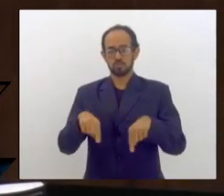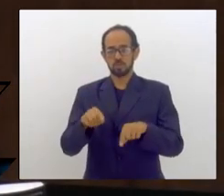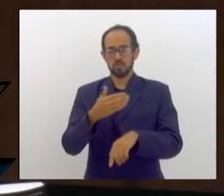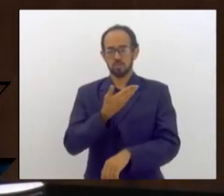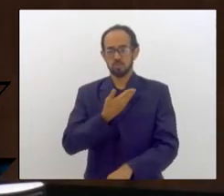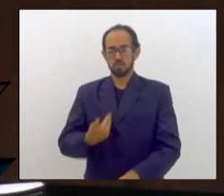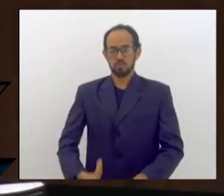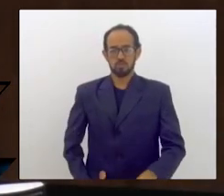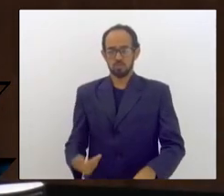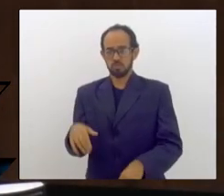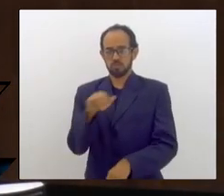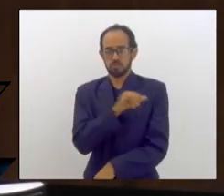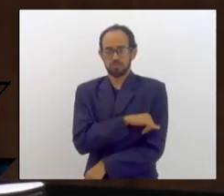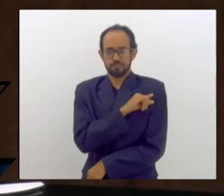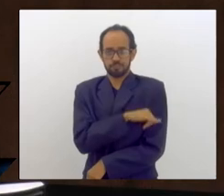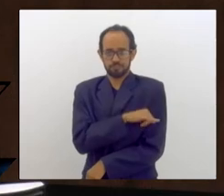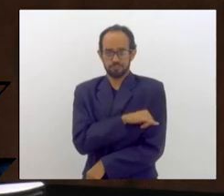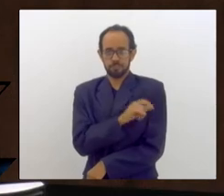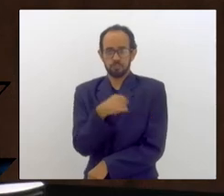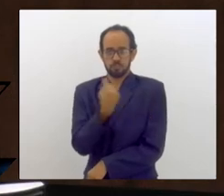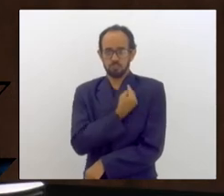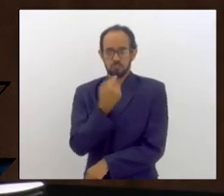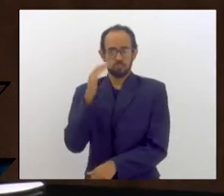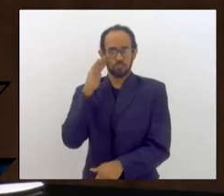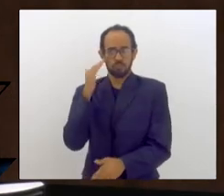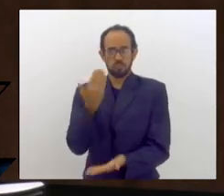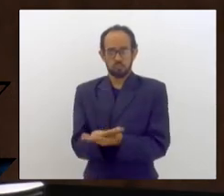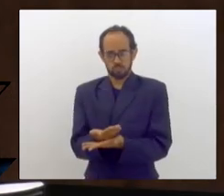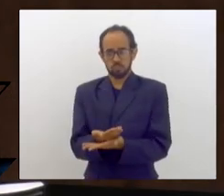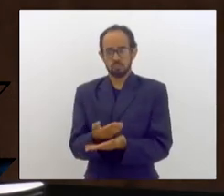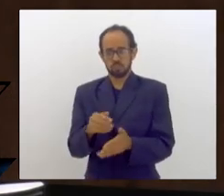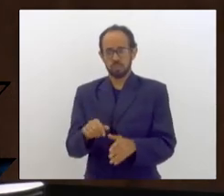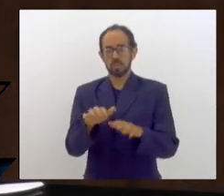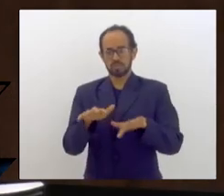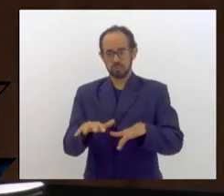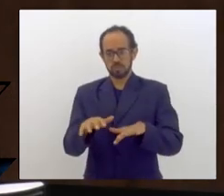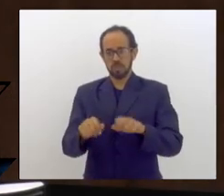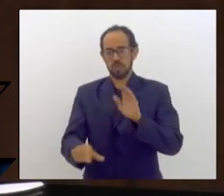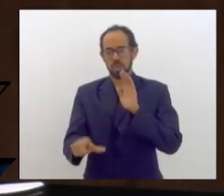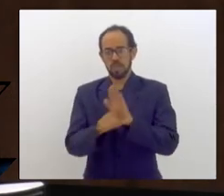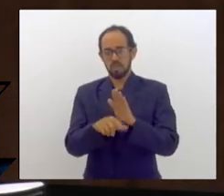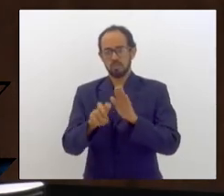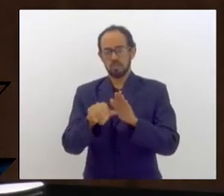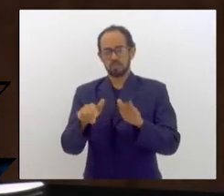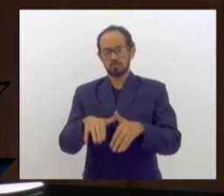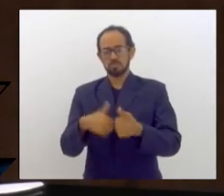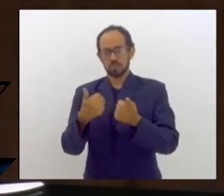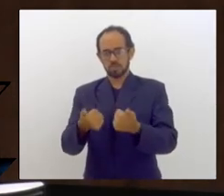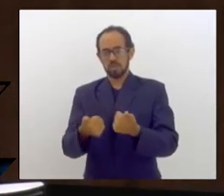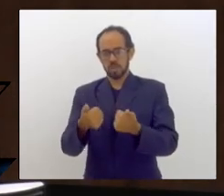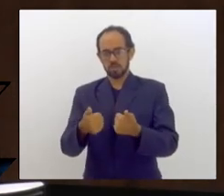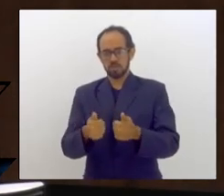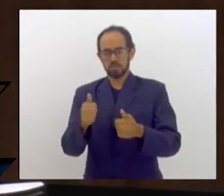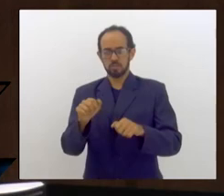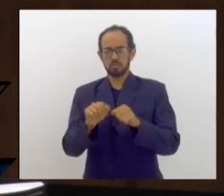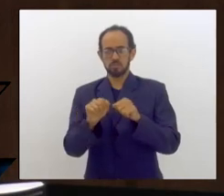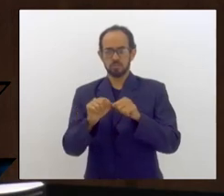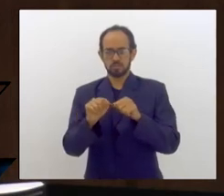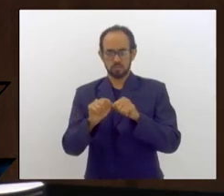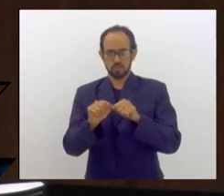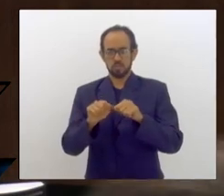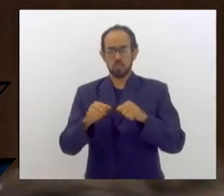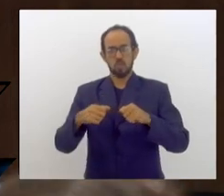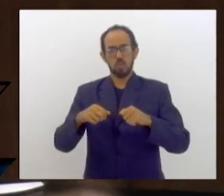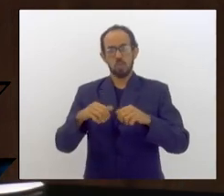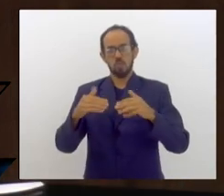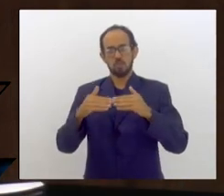gente acredita que com essas sanções a lei será melhorada e aplicada como é necessidade que foi apontado por